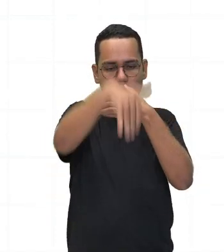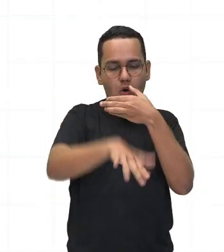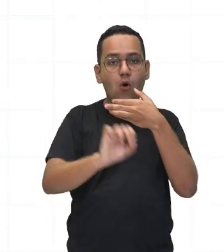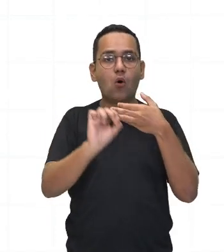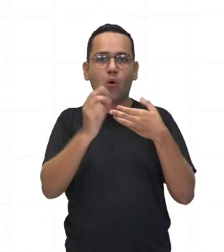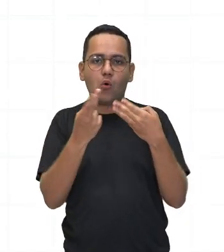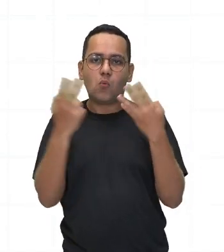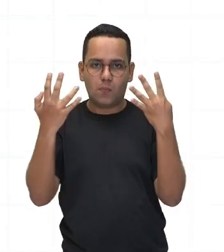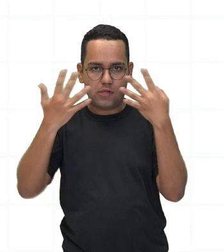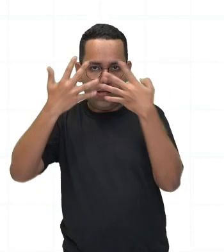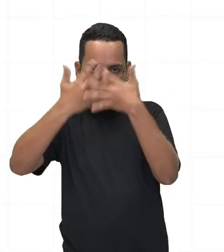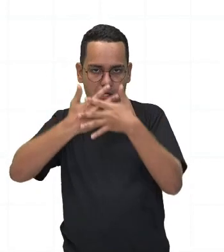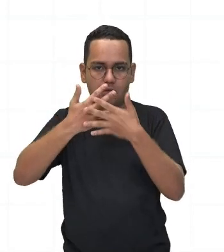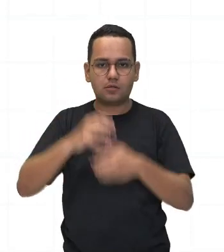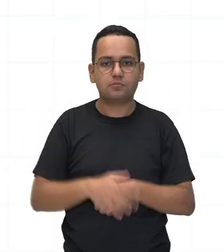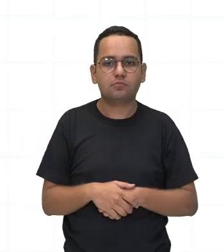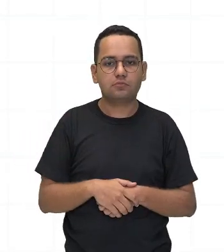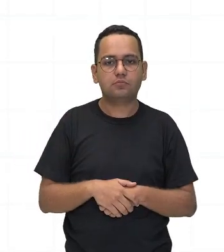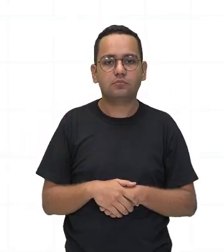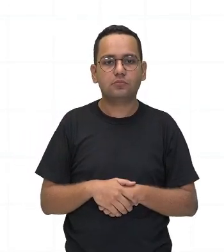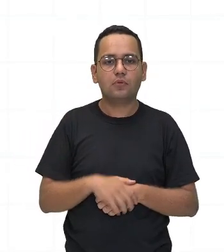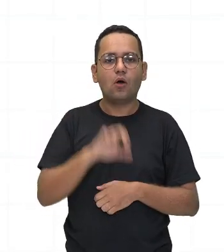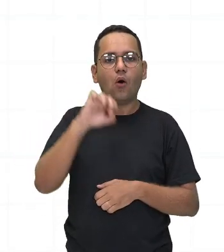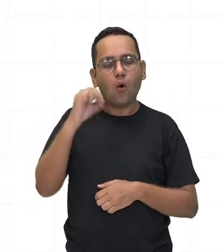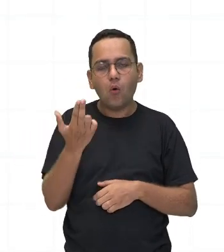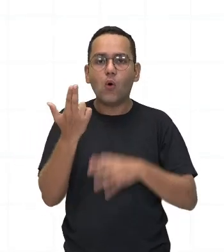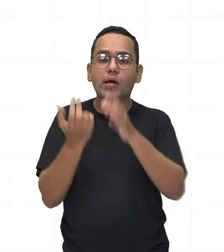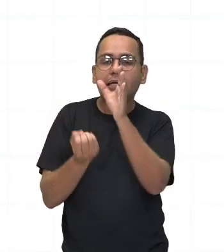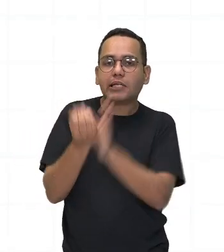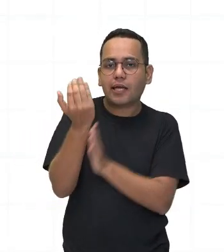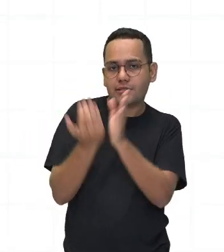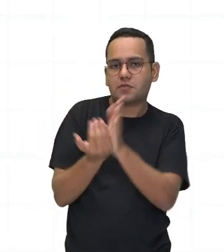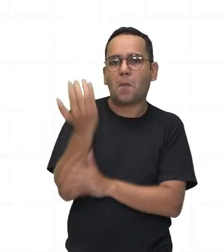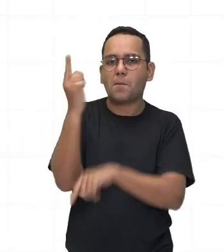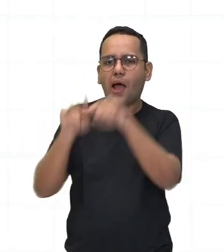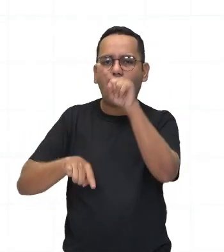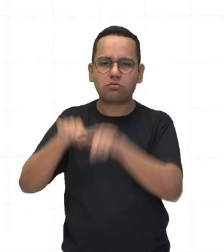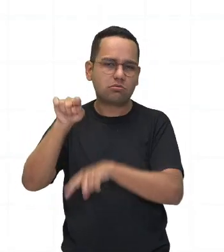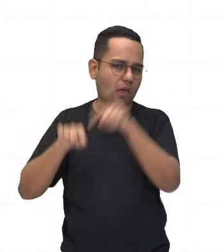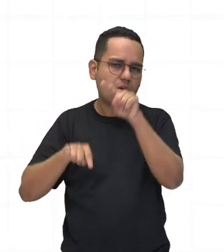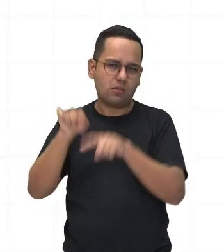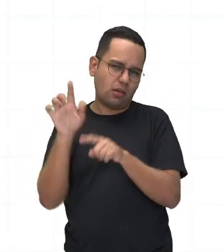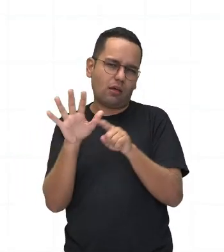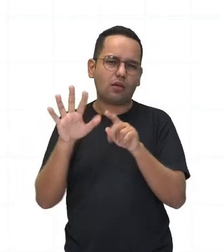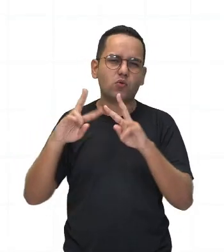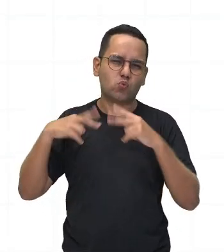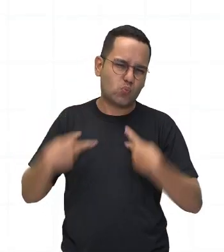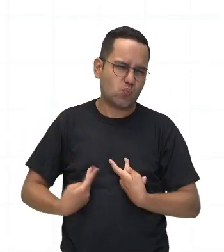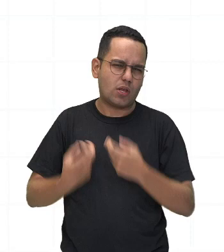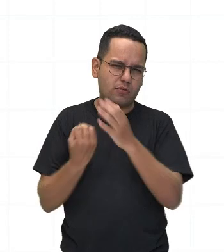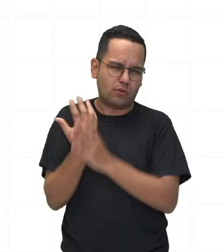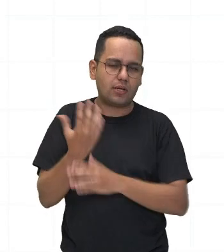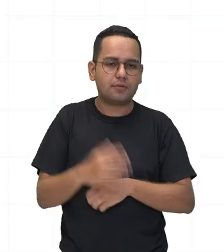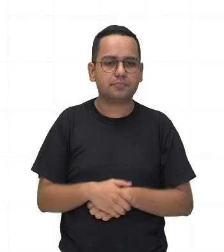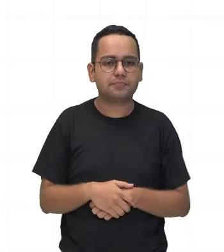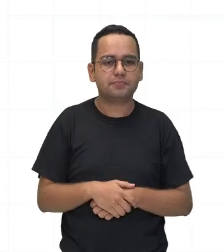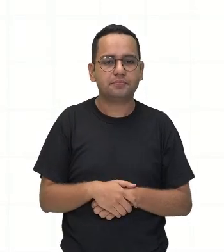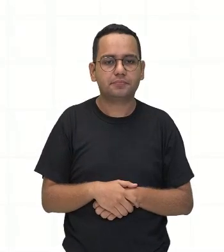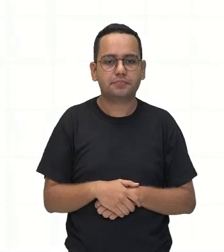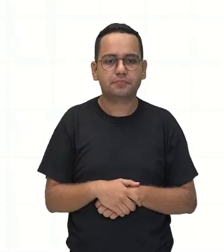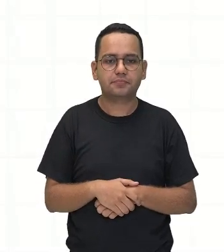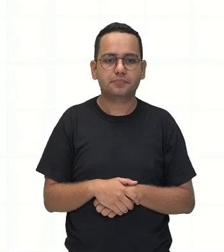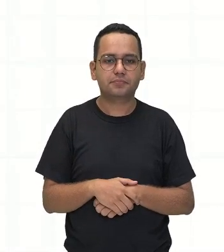ou fontes artificiais produzidas pelas atividades humanas. Então, nós temos aqui que os